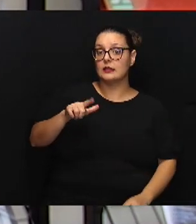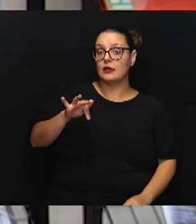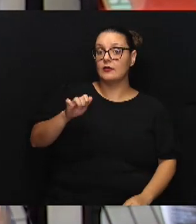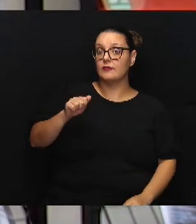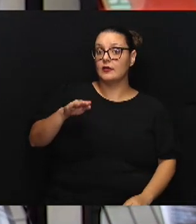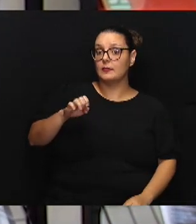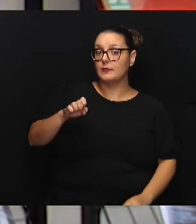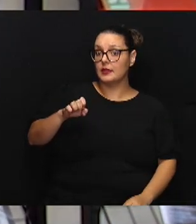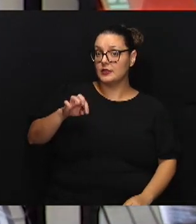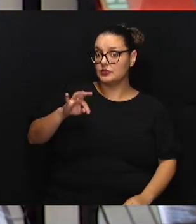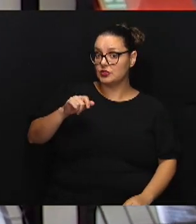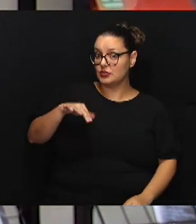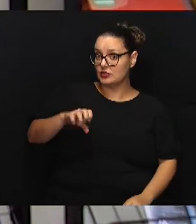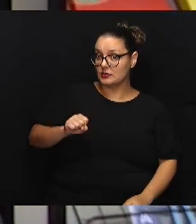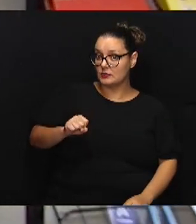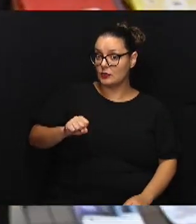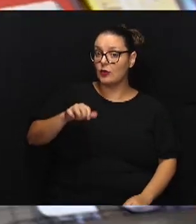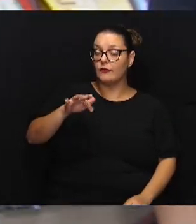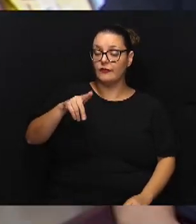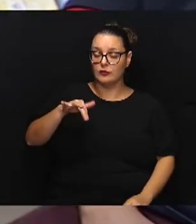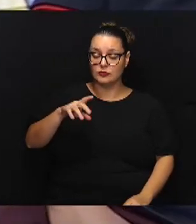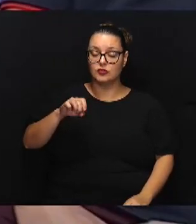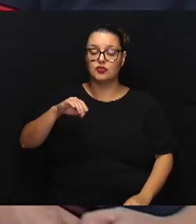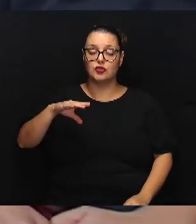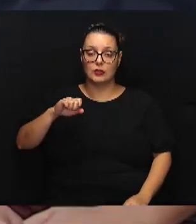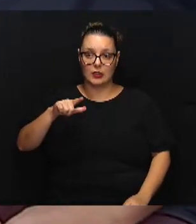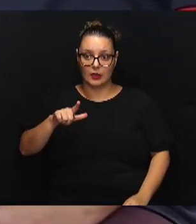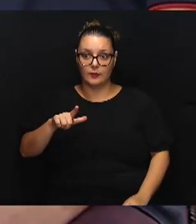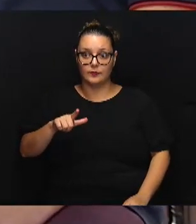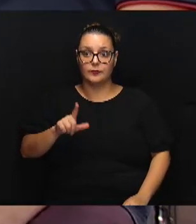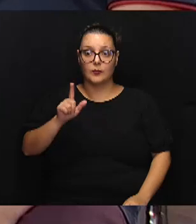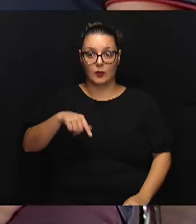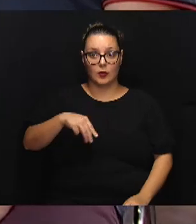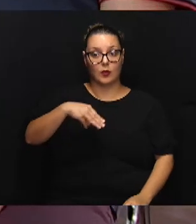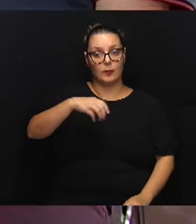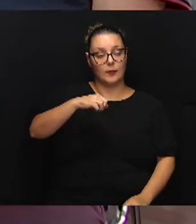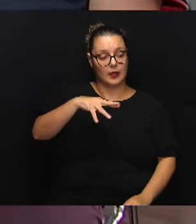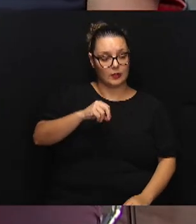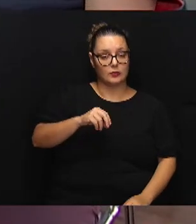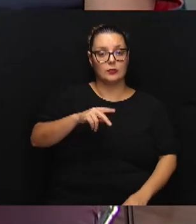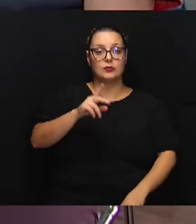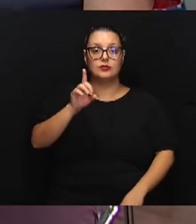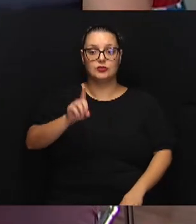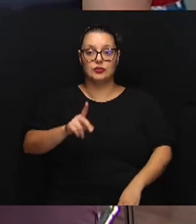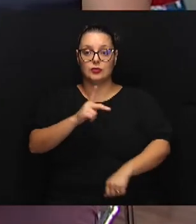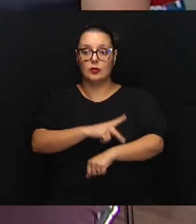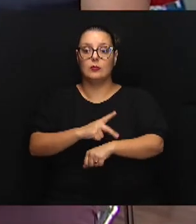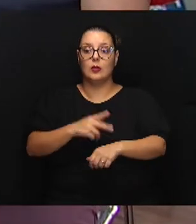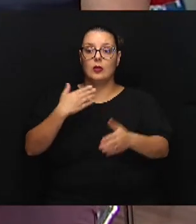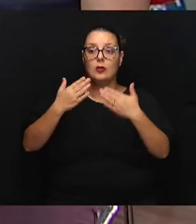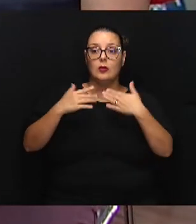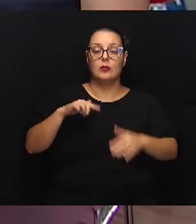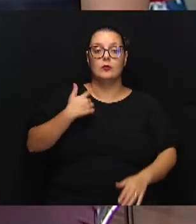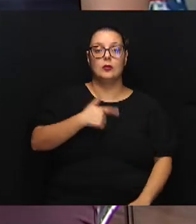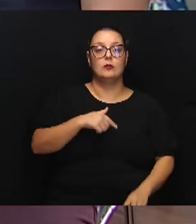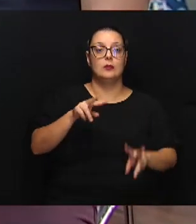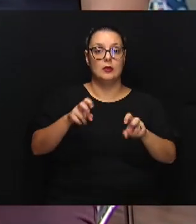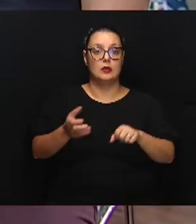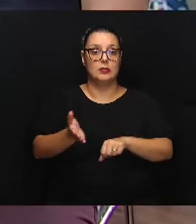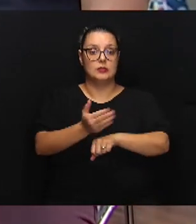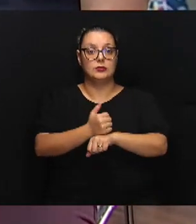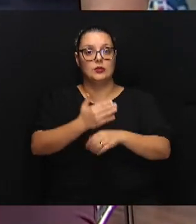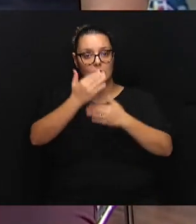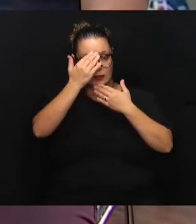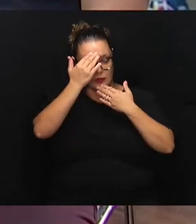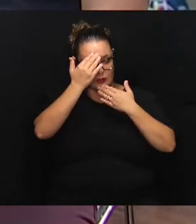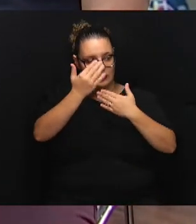funcional com o Maico, que é experiente, diretor pedagógico, vai bater um papo conosco, falar sobre isso. Antes de mais nada, muito